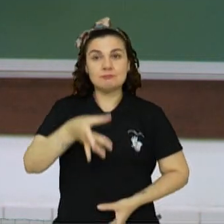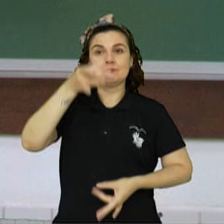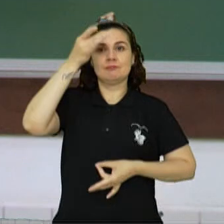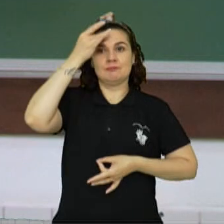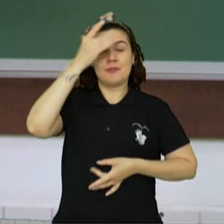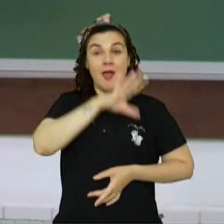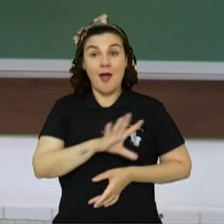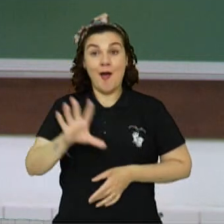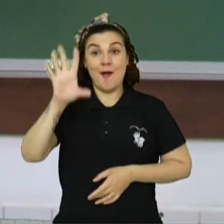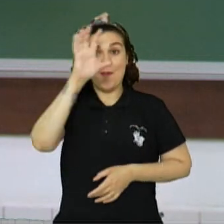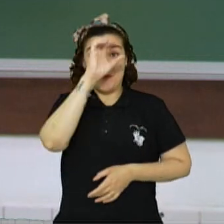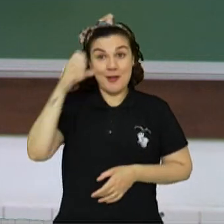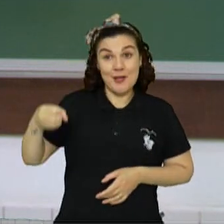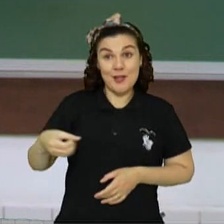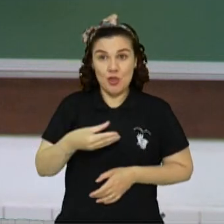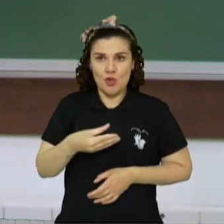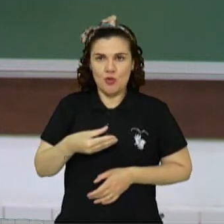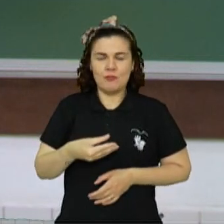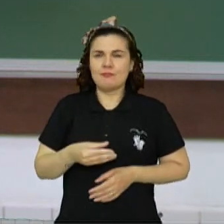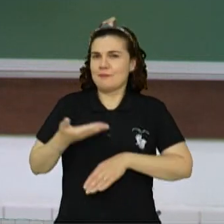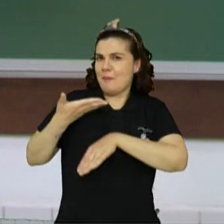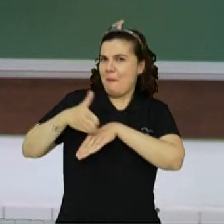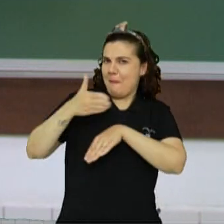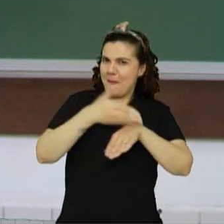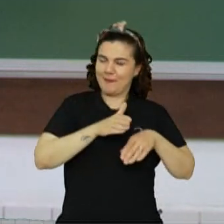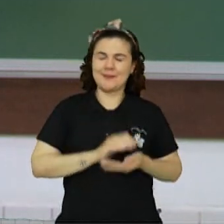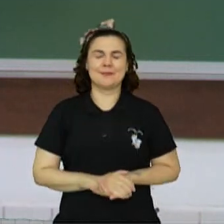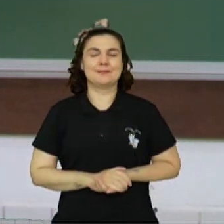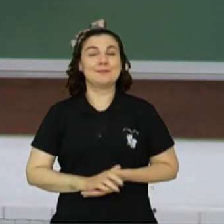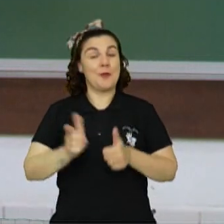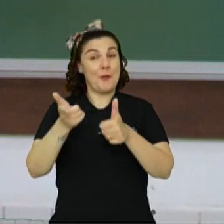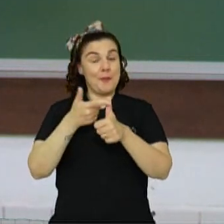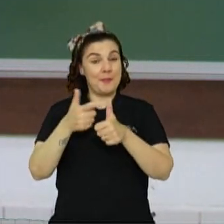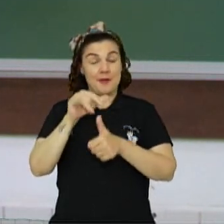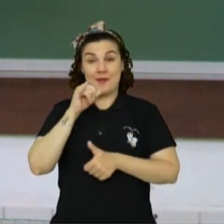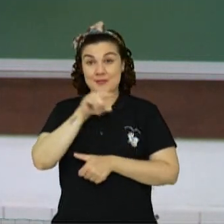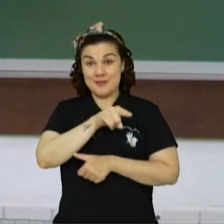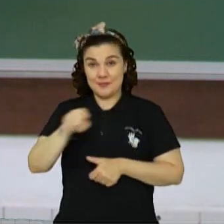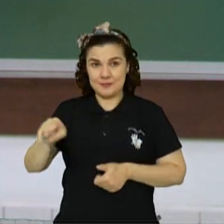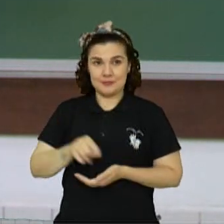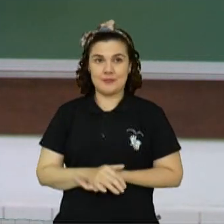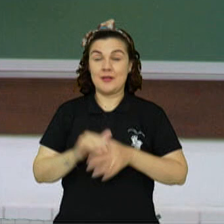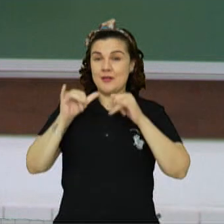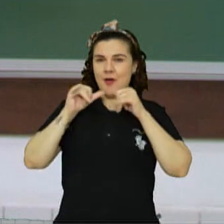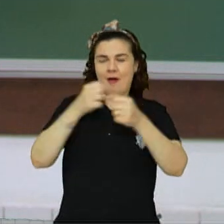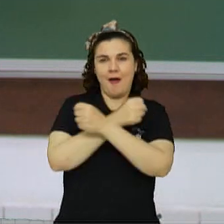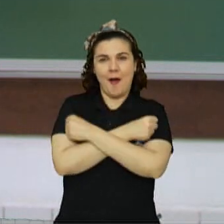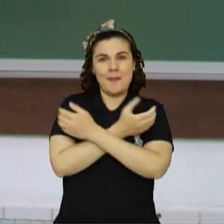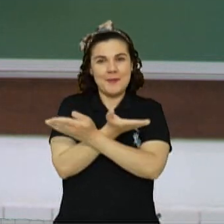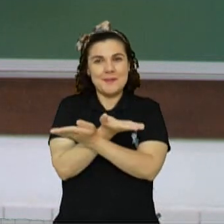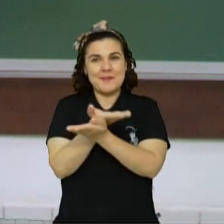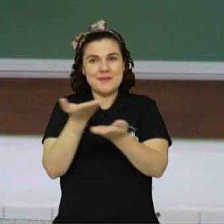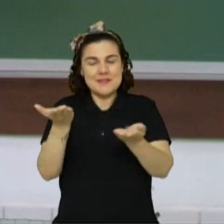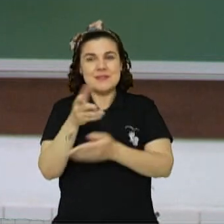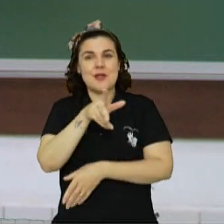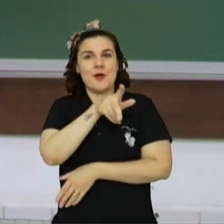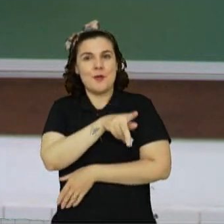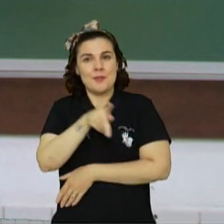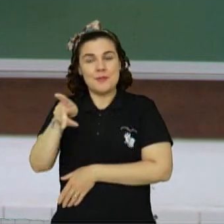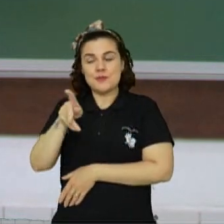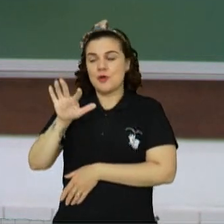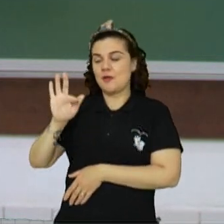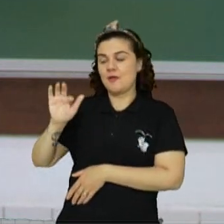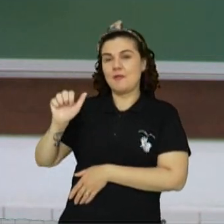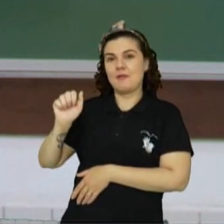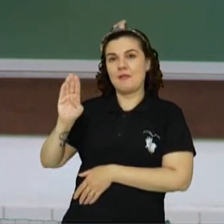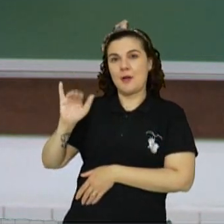conhecer o conteúdo que nós vamos abordar de forma prática. Antes de iniciar a minha aula, vai aqui um grande abraço para os professores